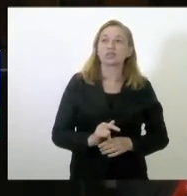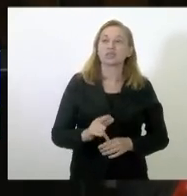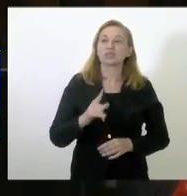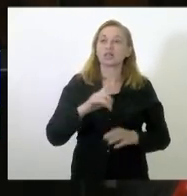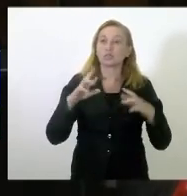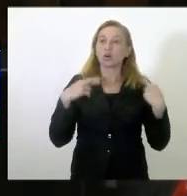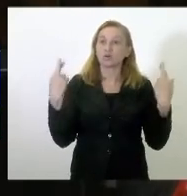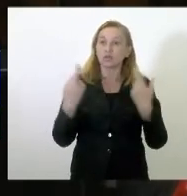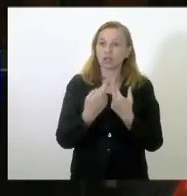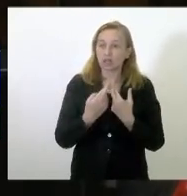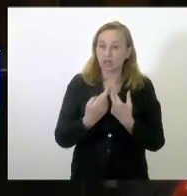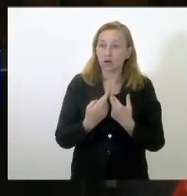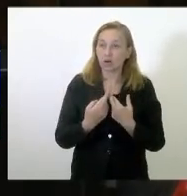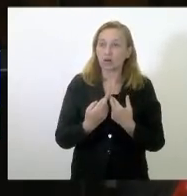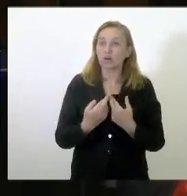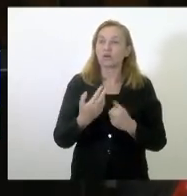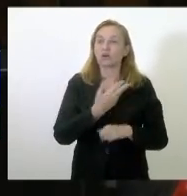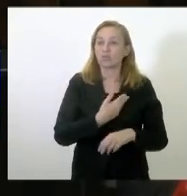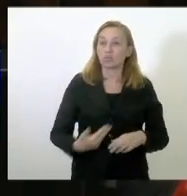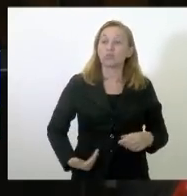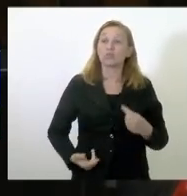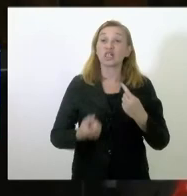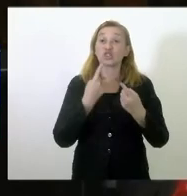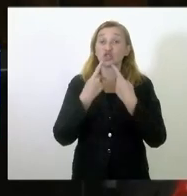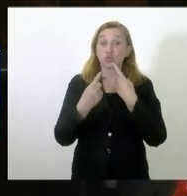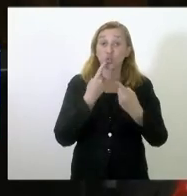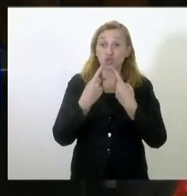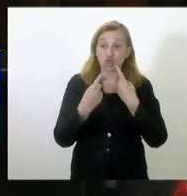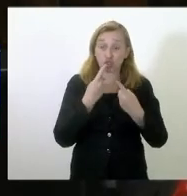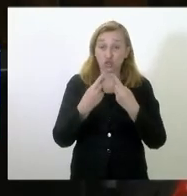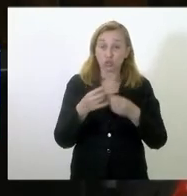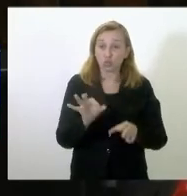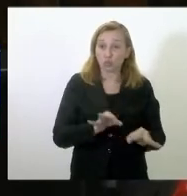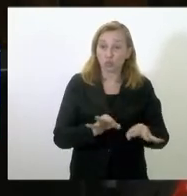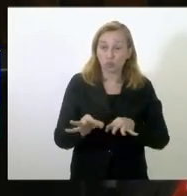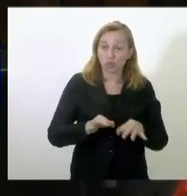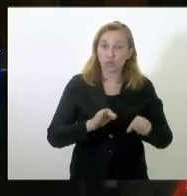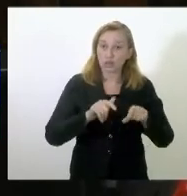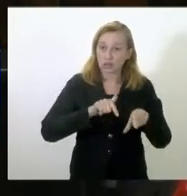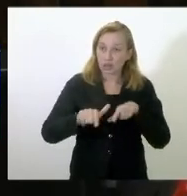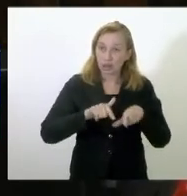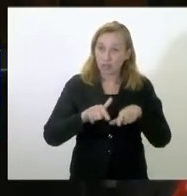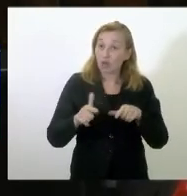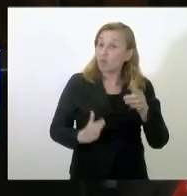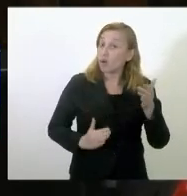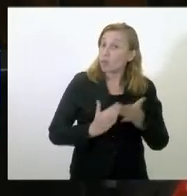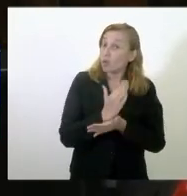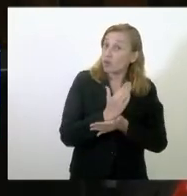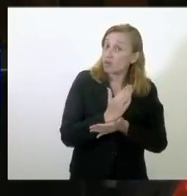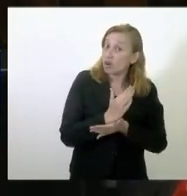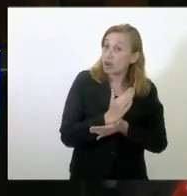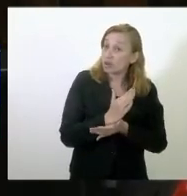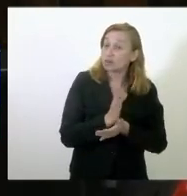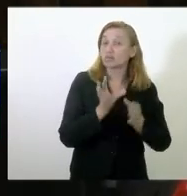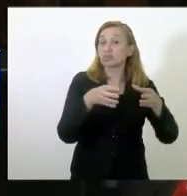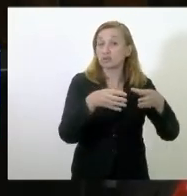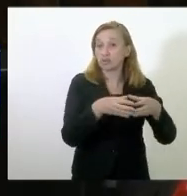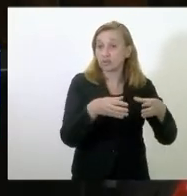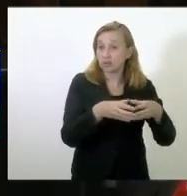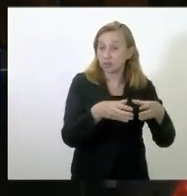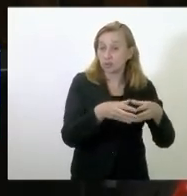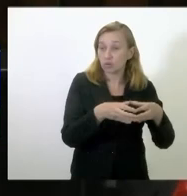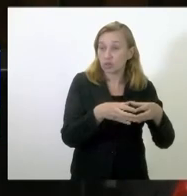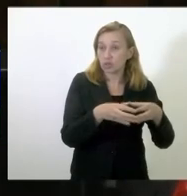audiência justamente para discutir, através de um plano de trabalho que foi devidamente aprovado no âmbito da comissão,